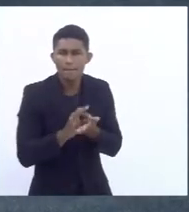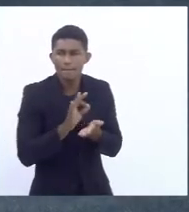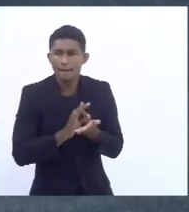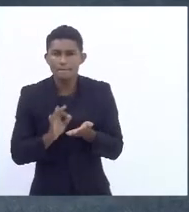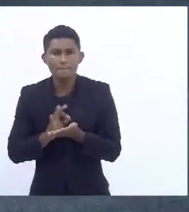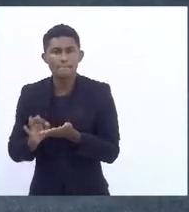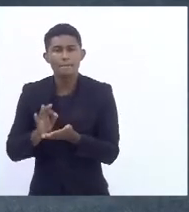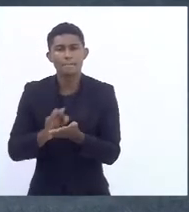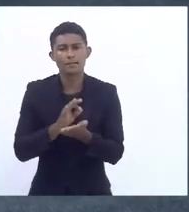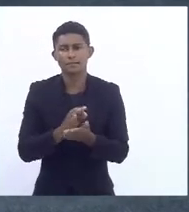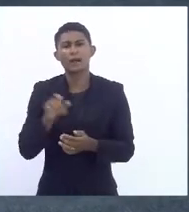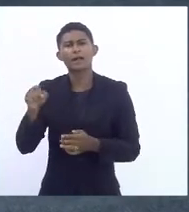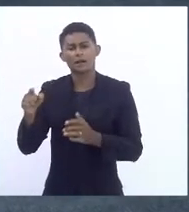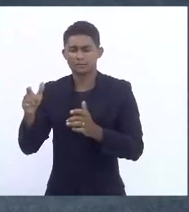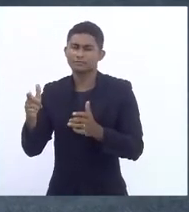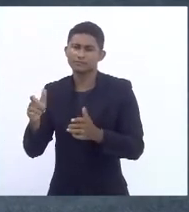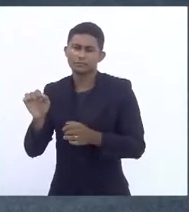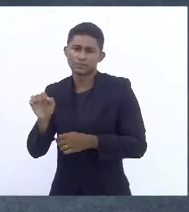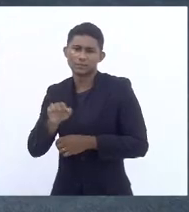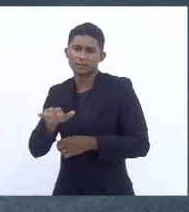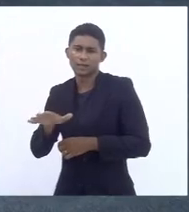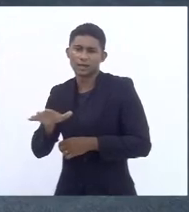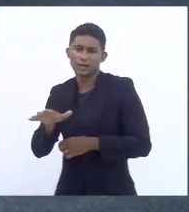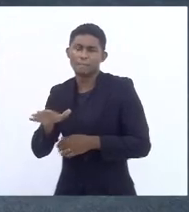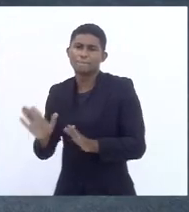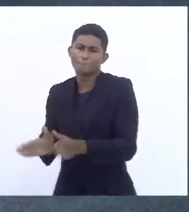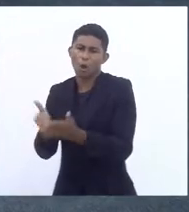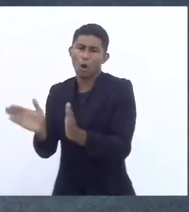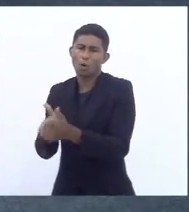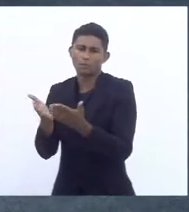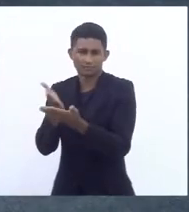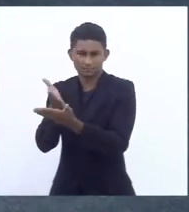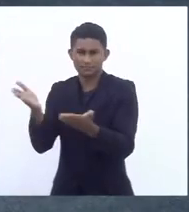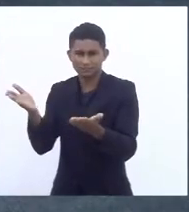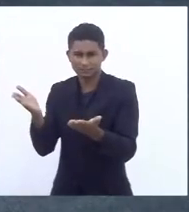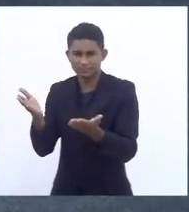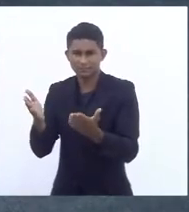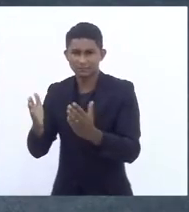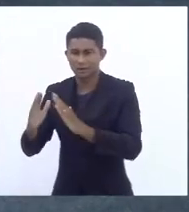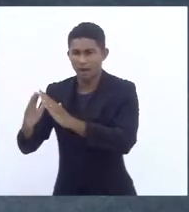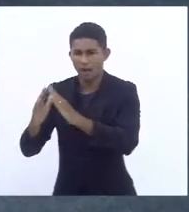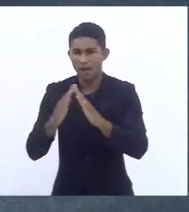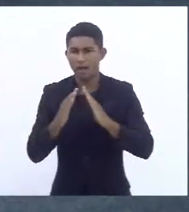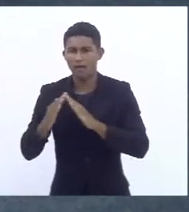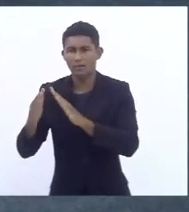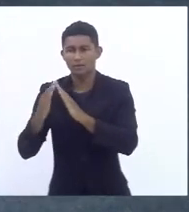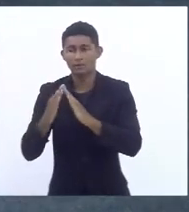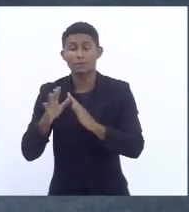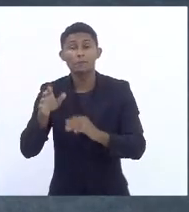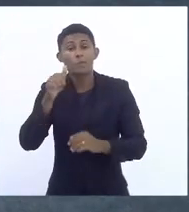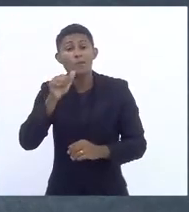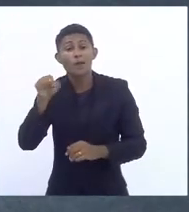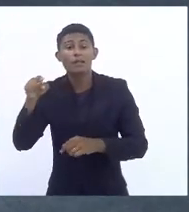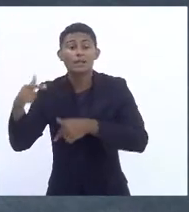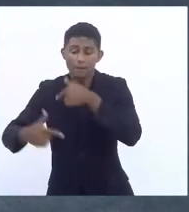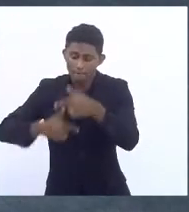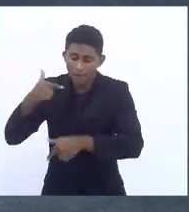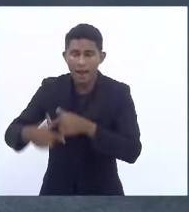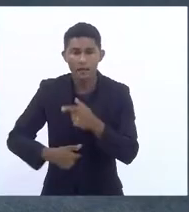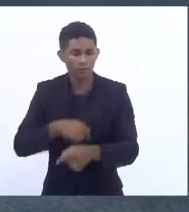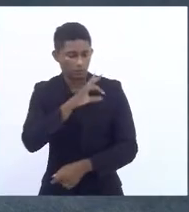extremamente favelizada, com áreas pobres, e nessas áreas pobres o subsídio de várias mulheres são